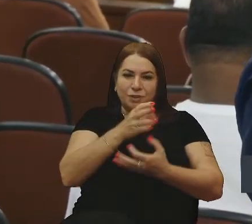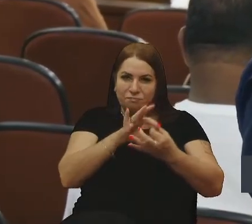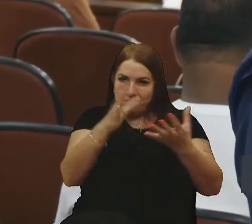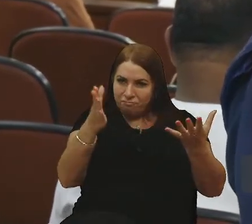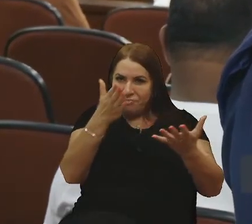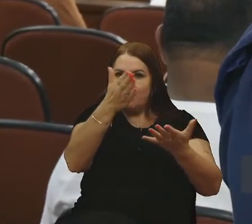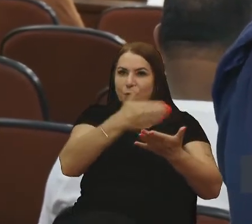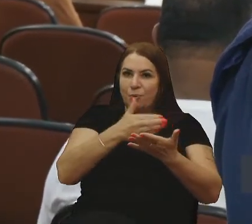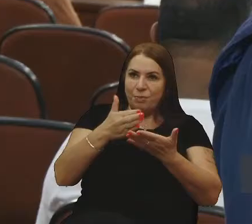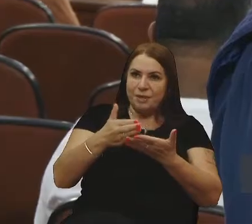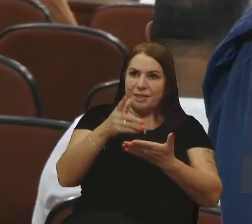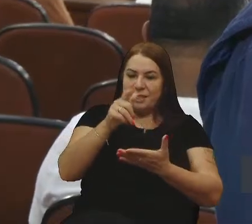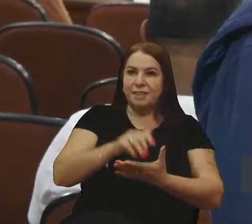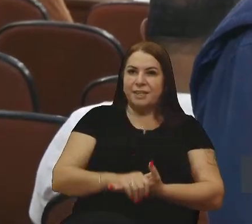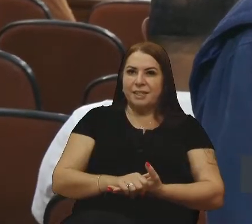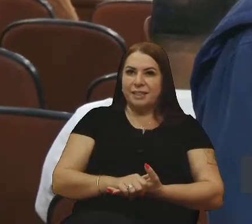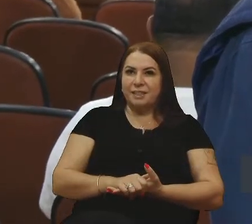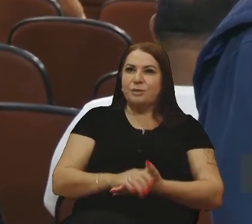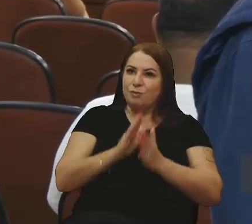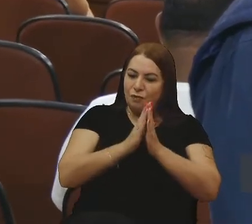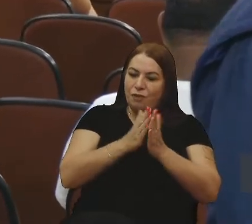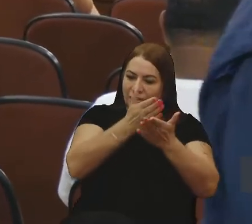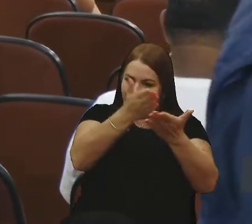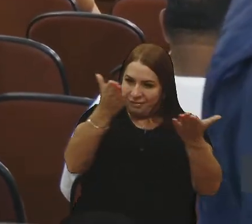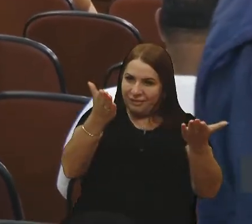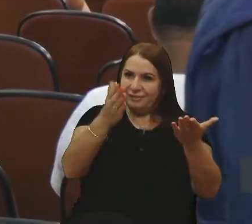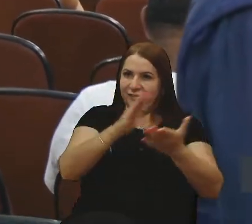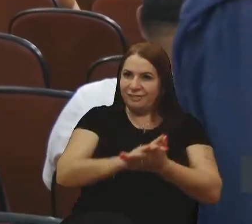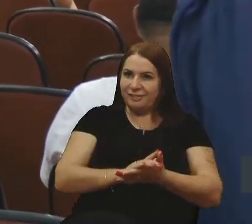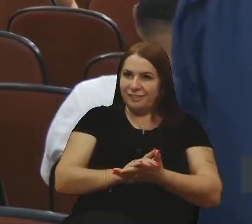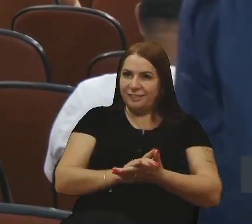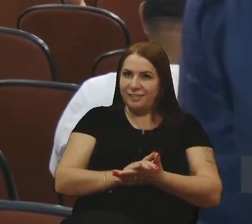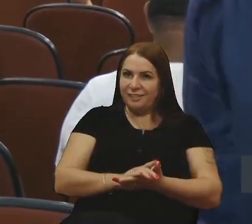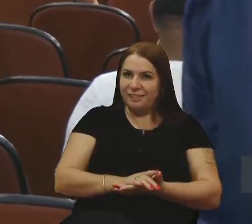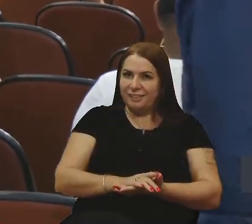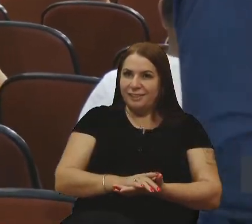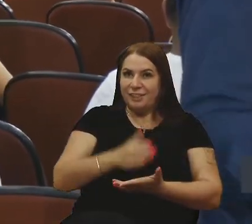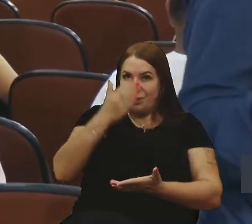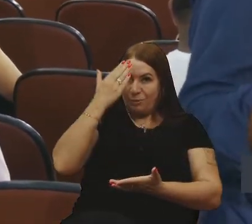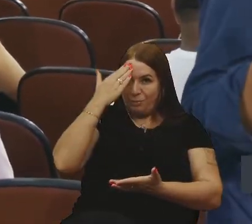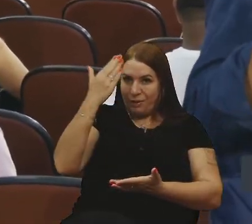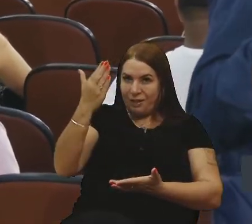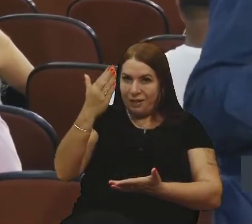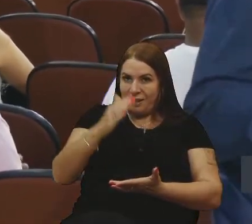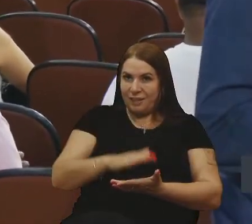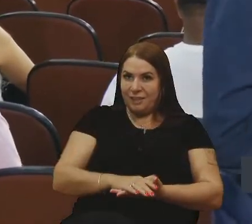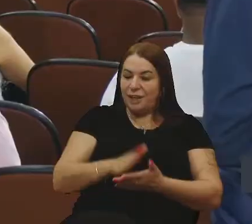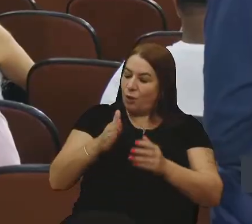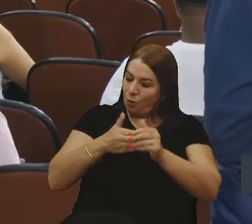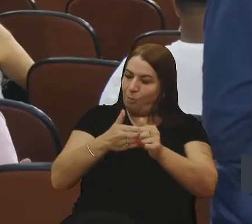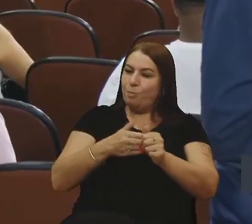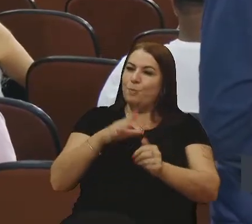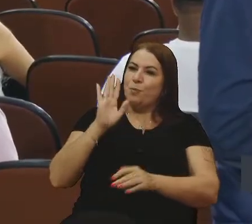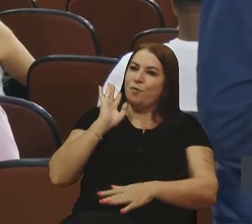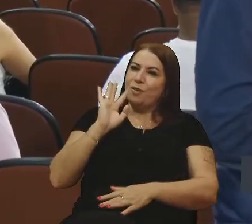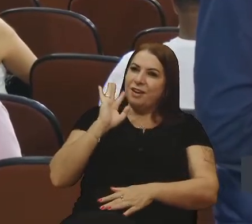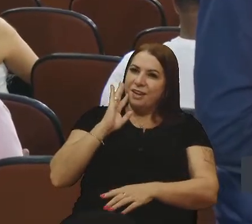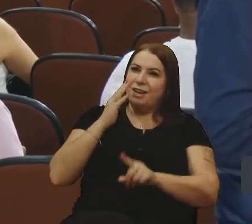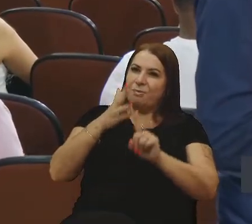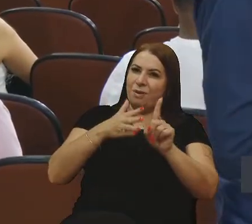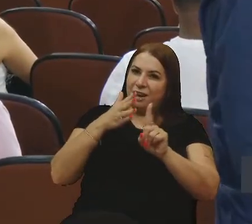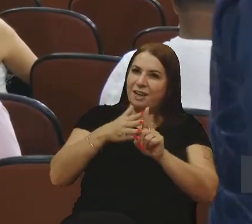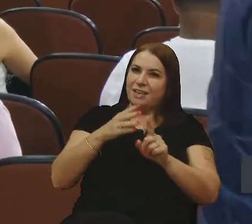para dar início logo mais. Por favor, fique à vontade para se dirigir ali. Obrigado. Acompanhe que vai ser bem legal a palestra do Alex